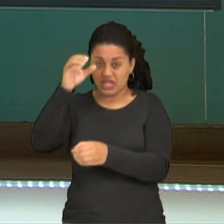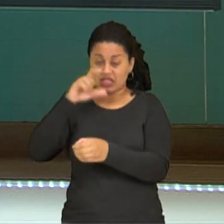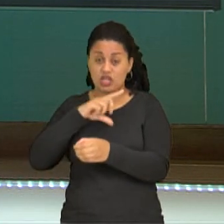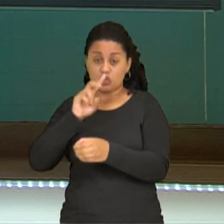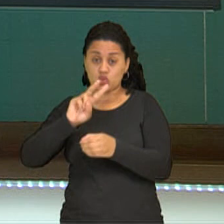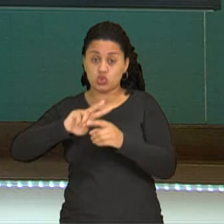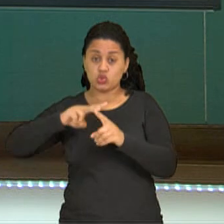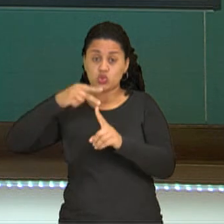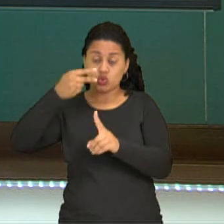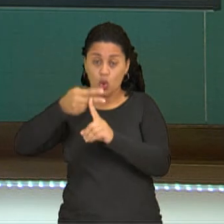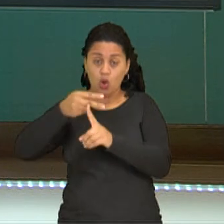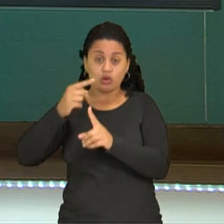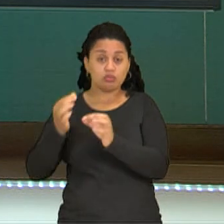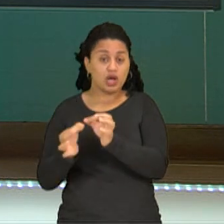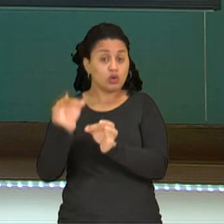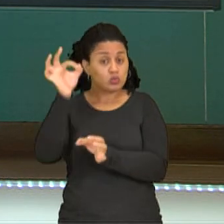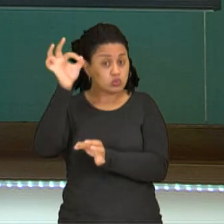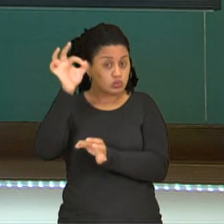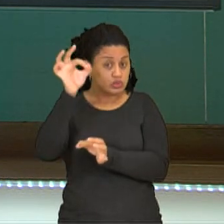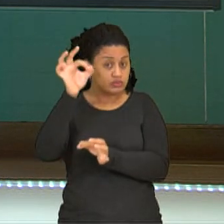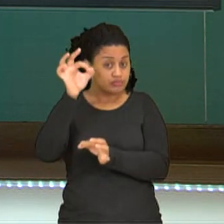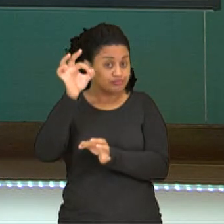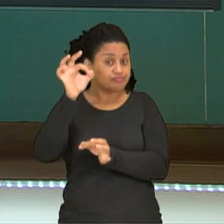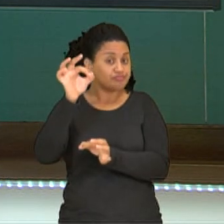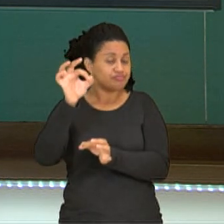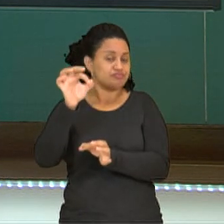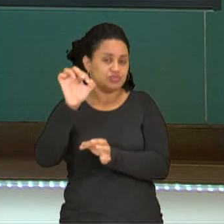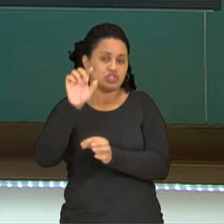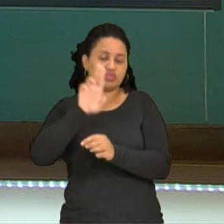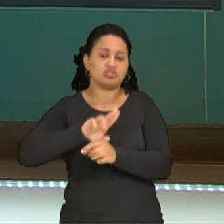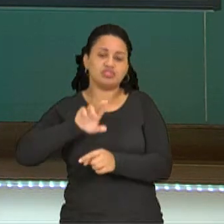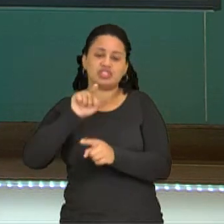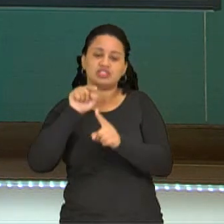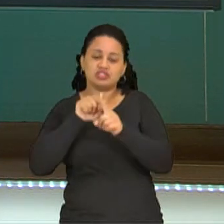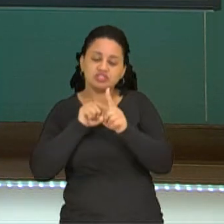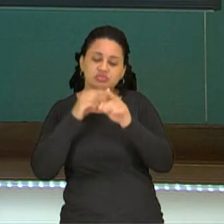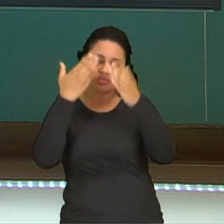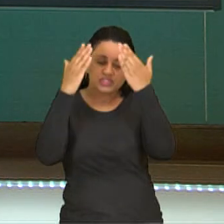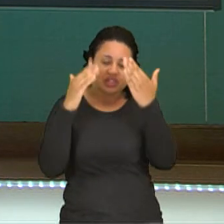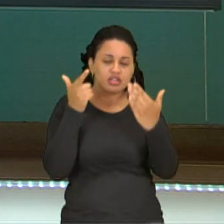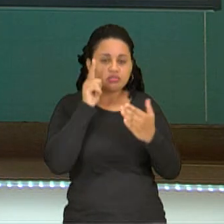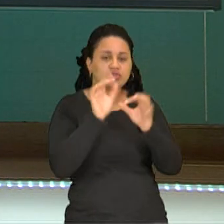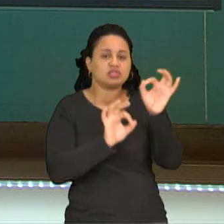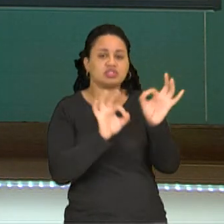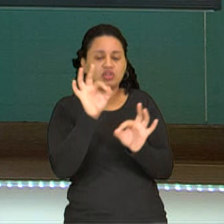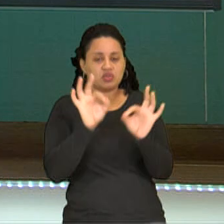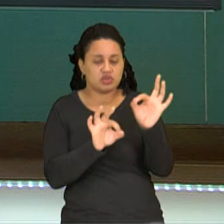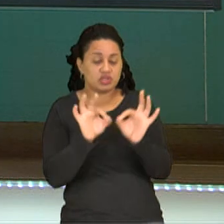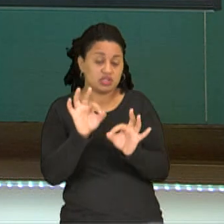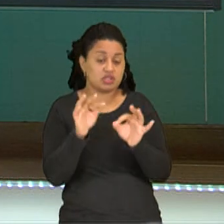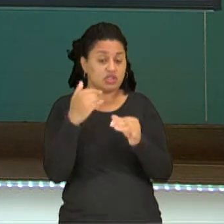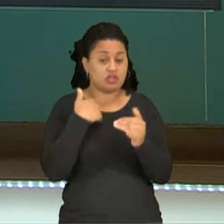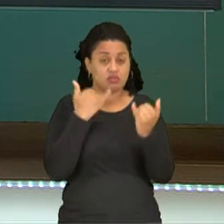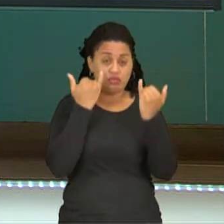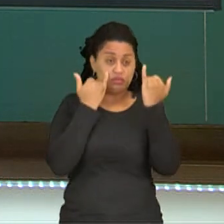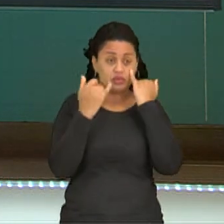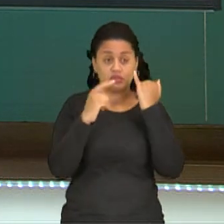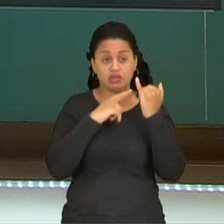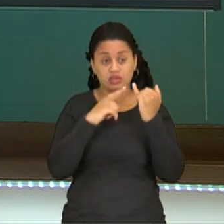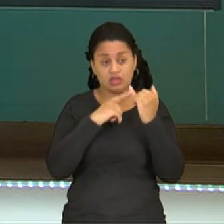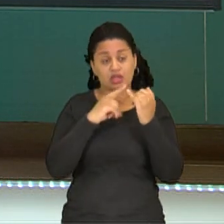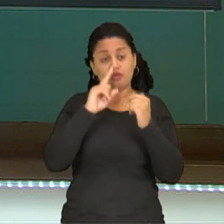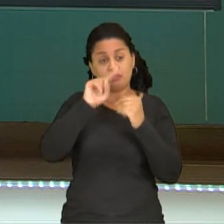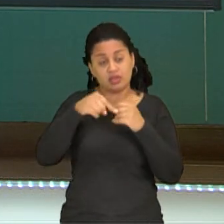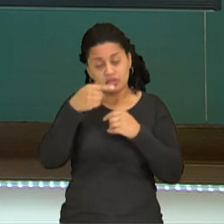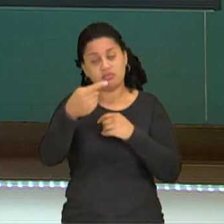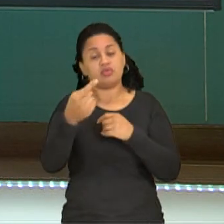da altura da outra. Então vocês vão usar esse tipo de análise para organizar os dados que vocês têm, para a gente